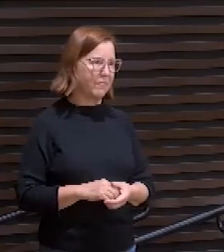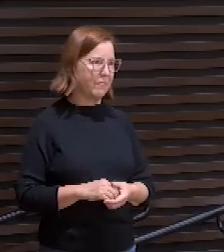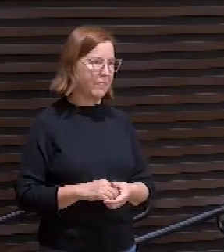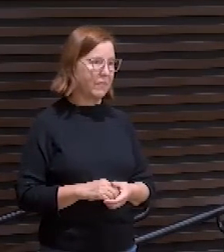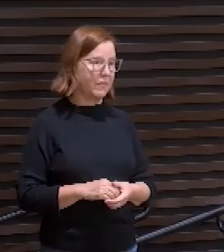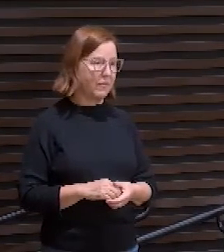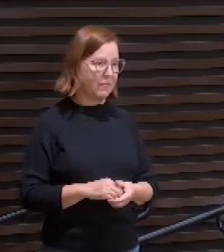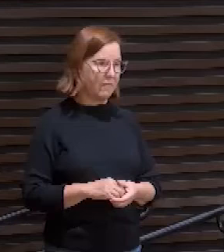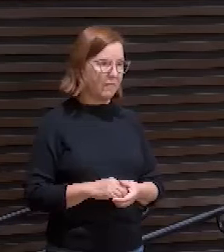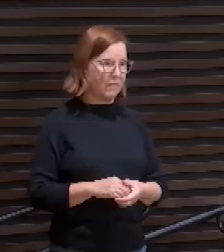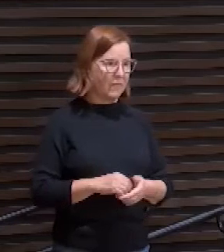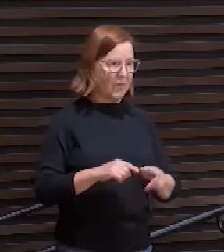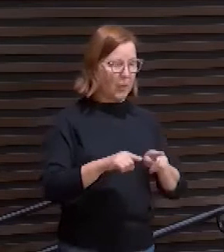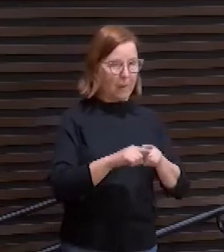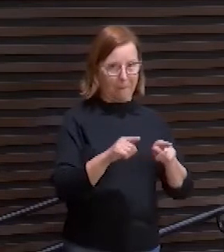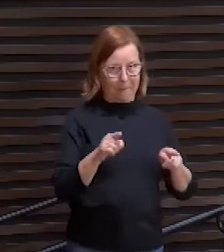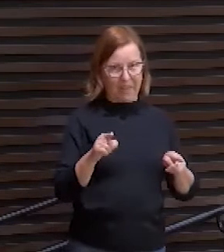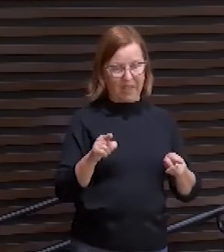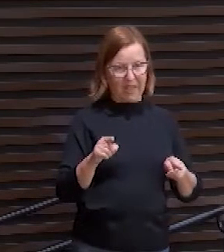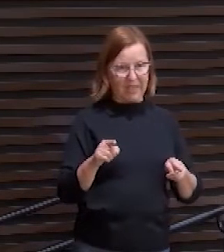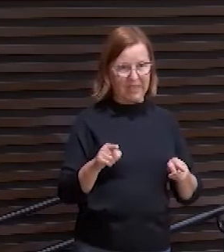Só que, no fundo,